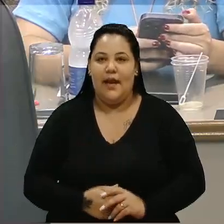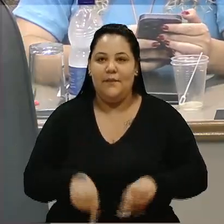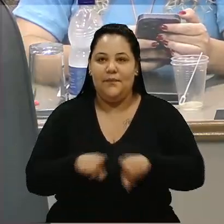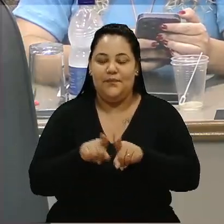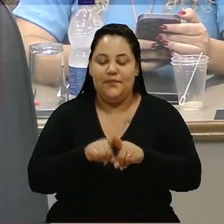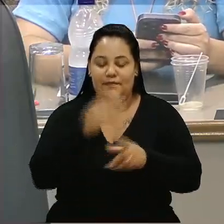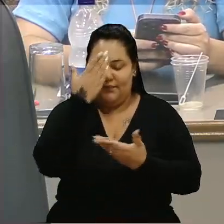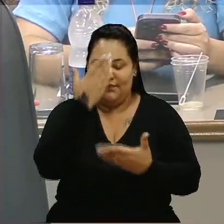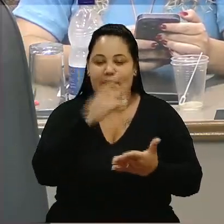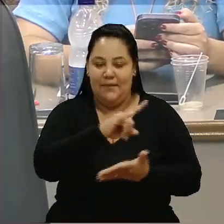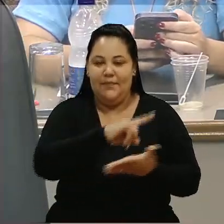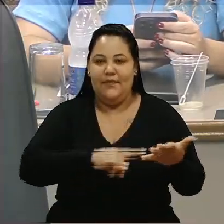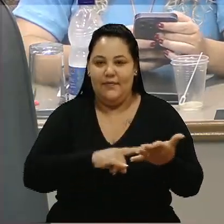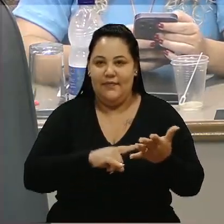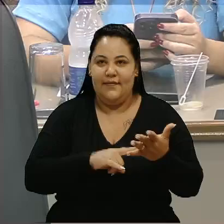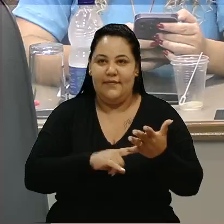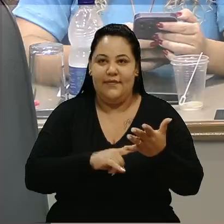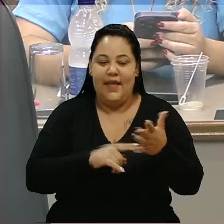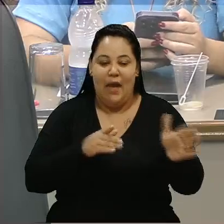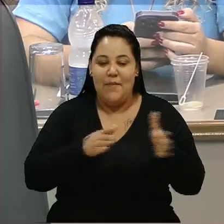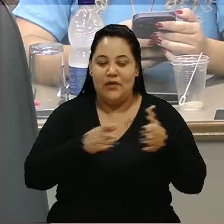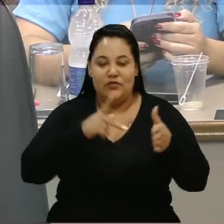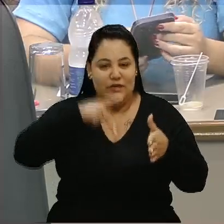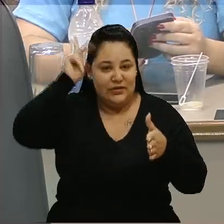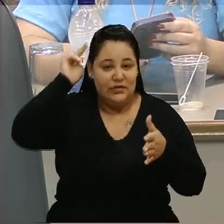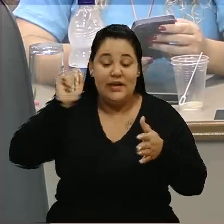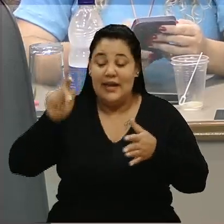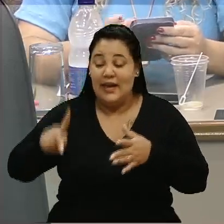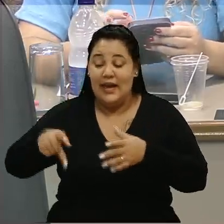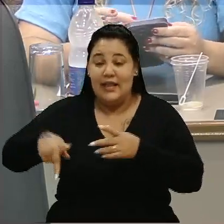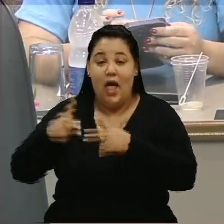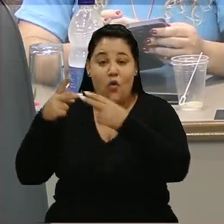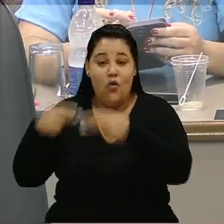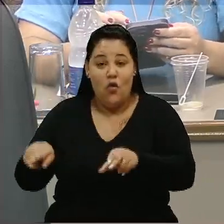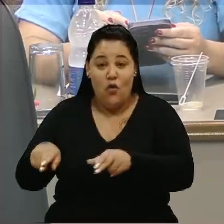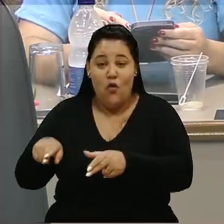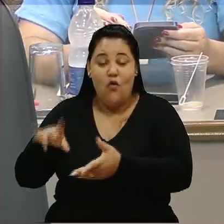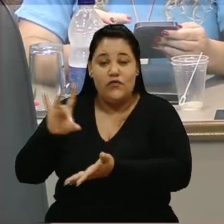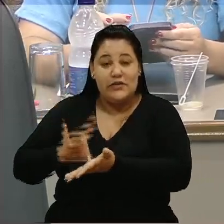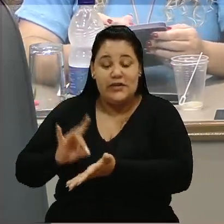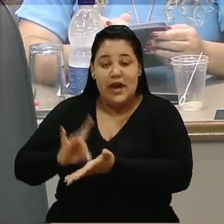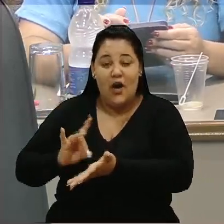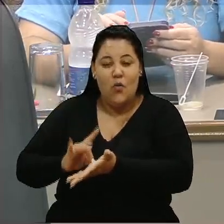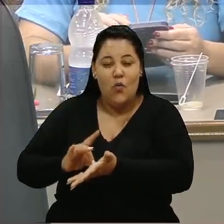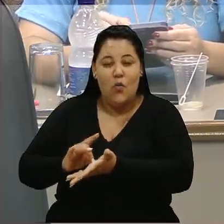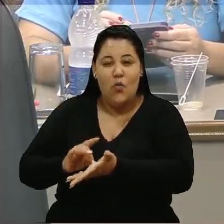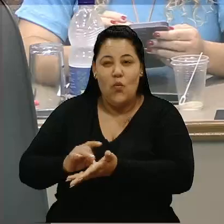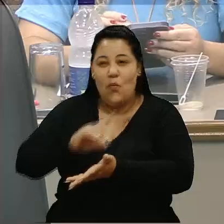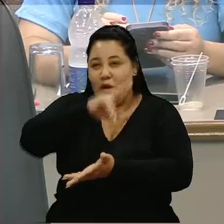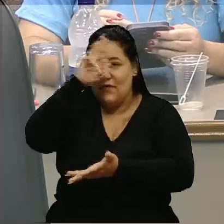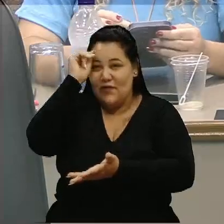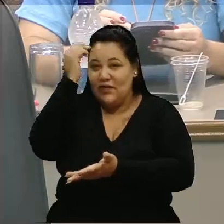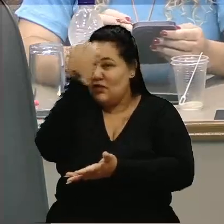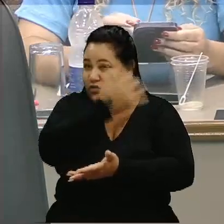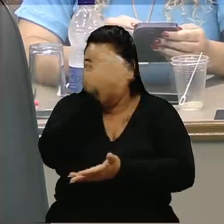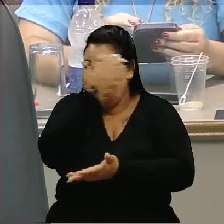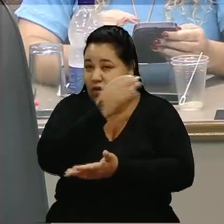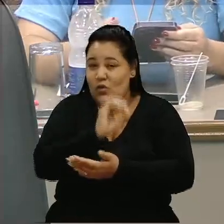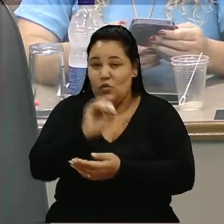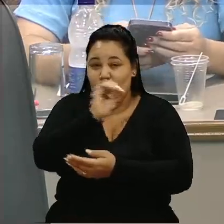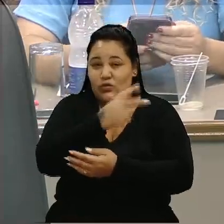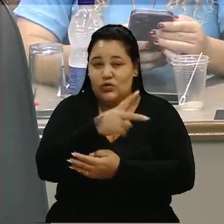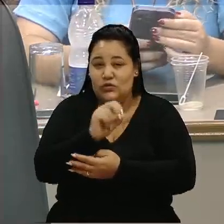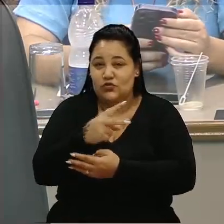prefeito à época, Cassina, né, e quem inaugurou foi o prefeito Adiló, em outubro, se eu não me engano, foi de 2021. Eu mesmo fiz